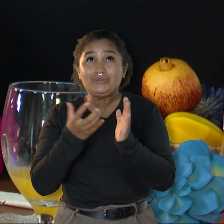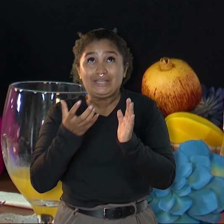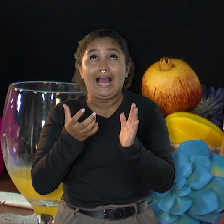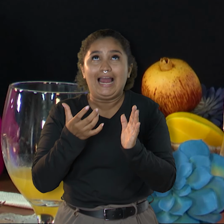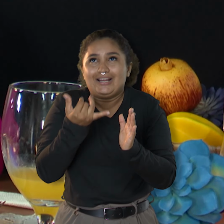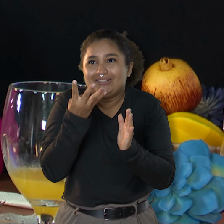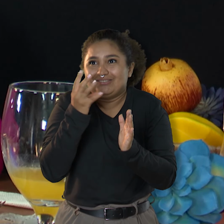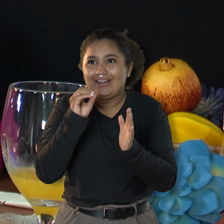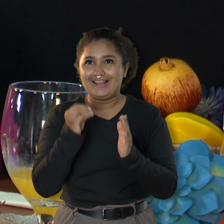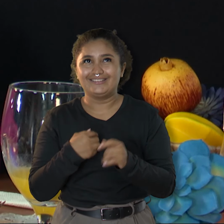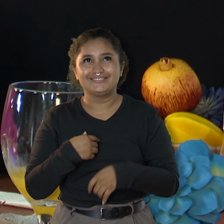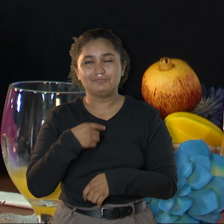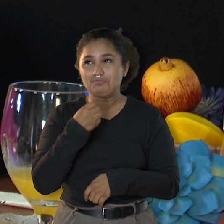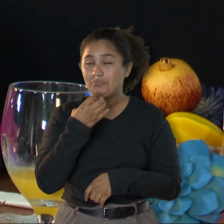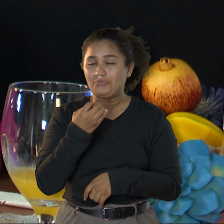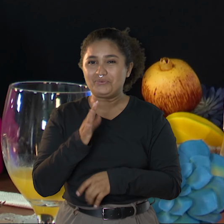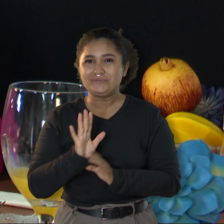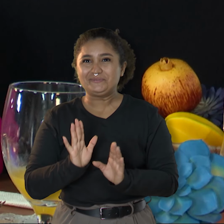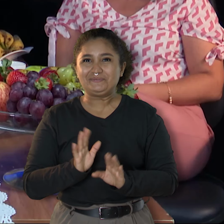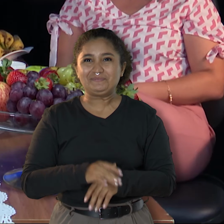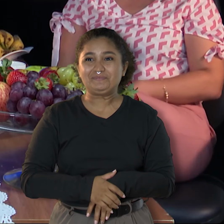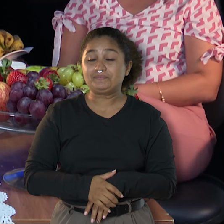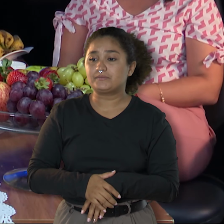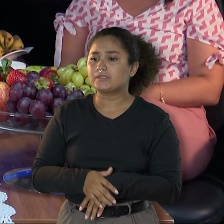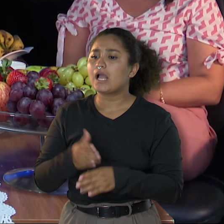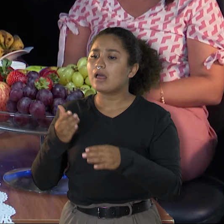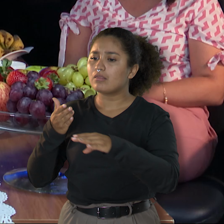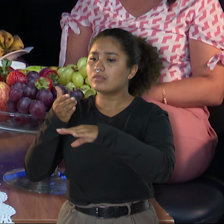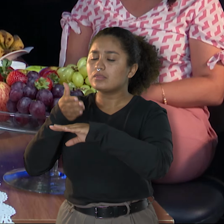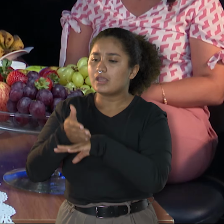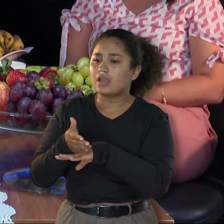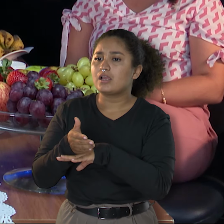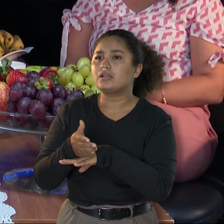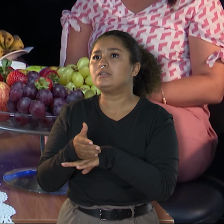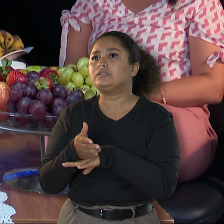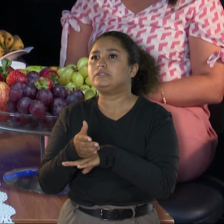40. Acho o máximo. Mas eu entrei no tribunal,